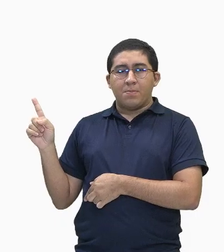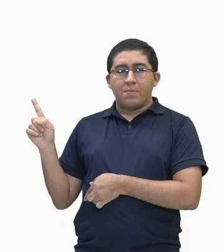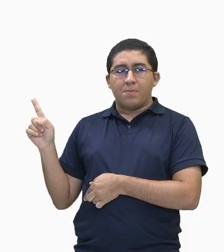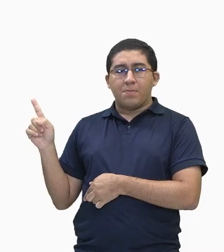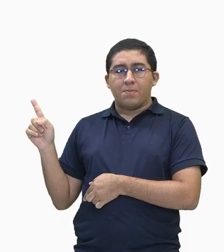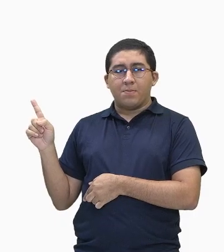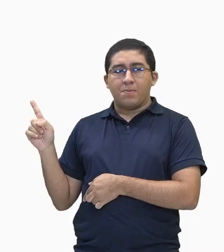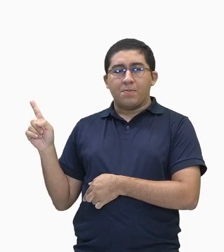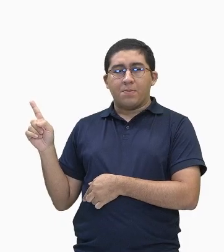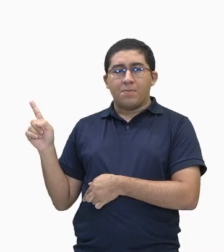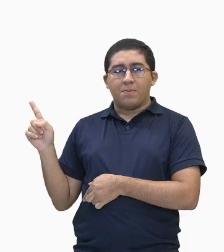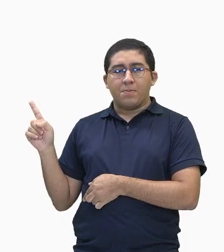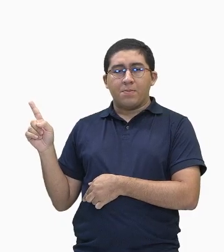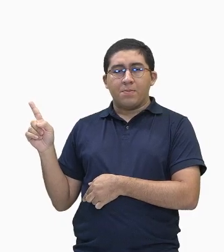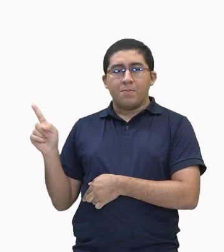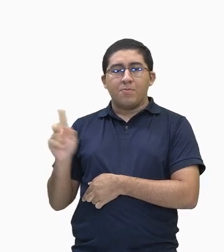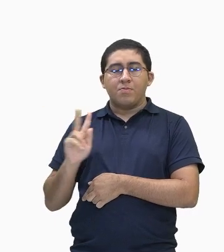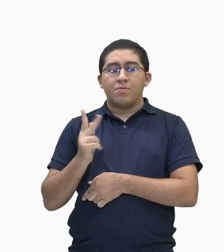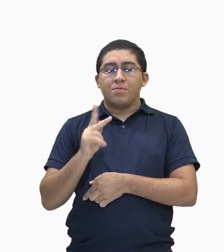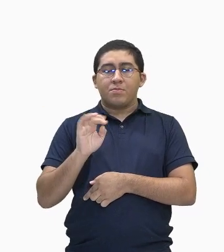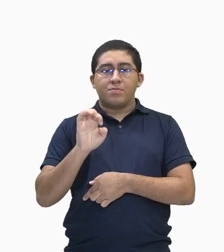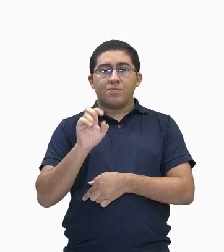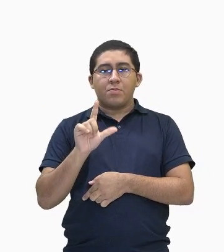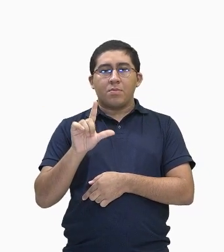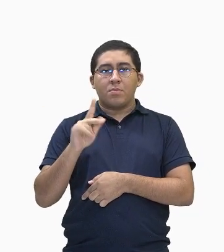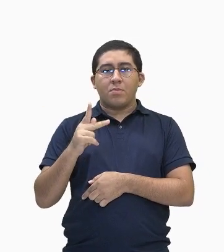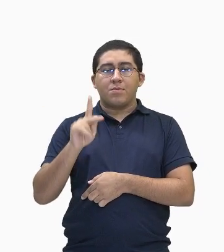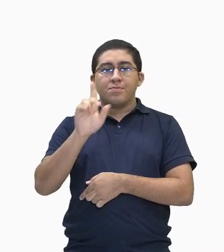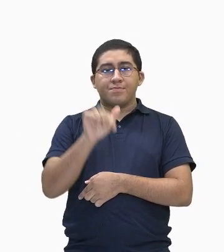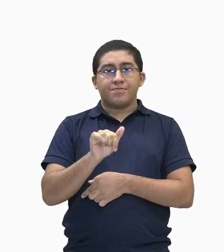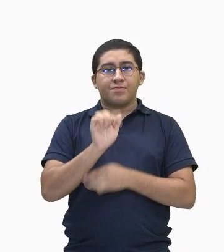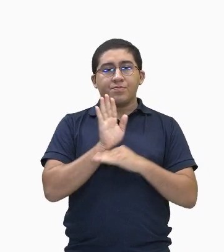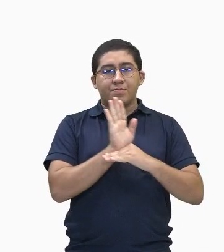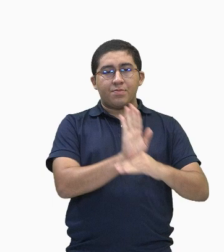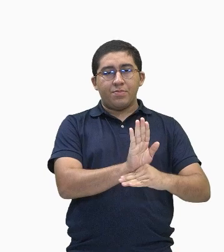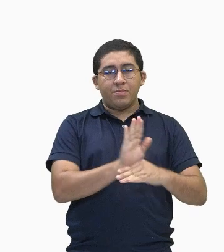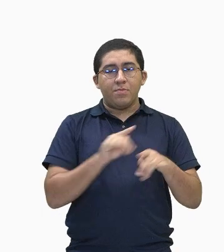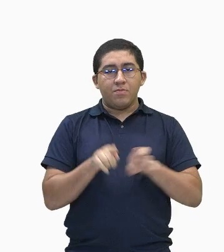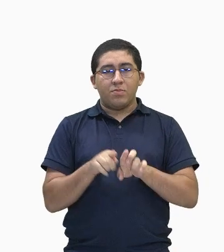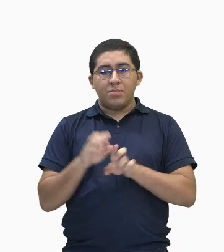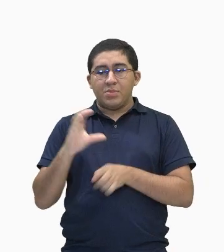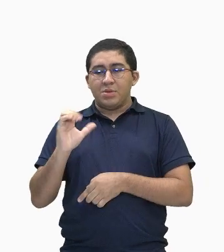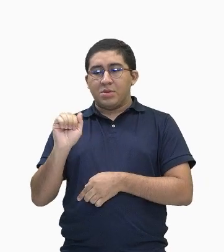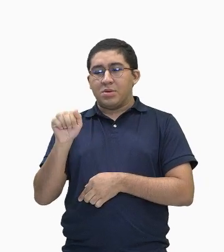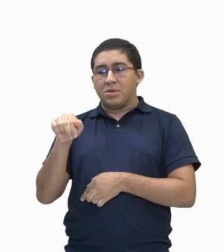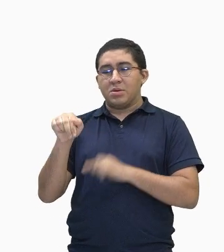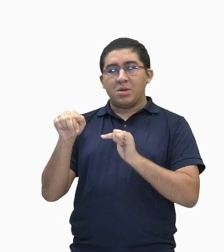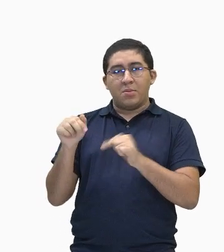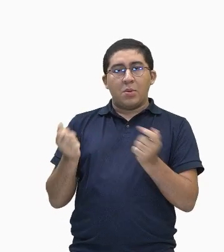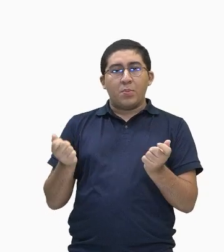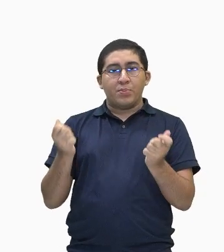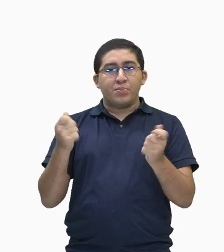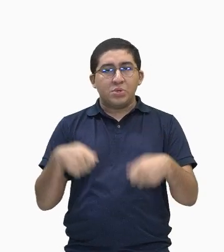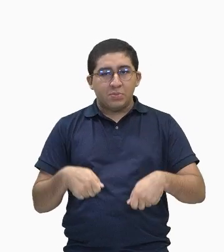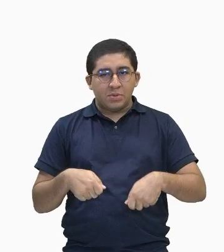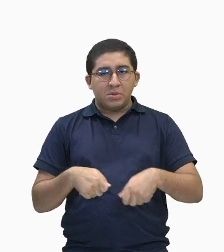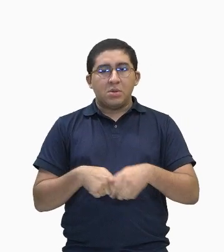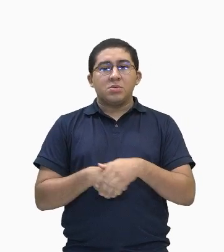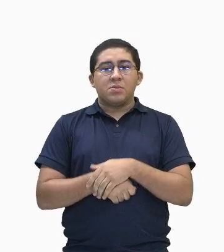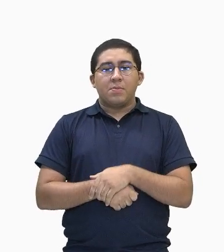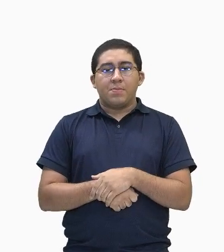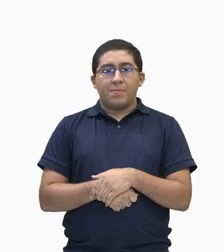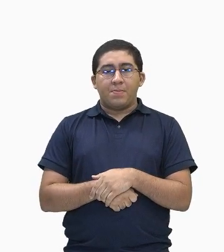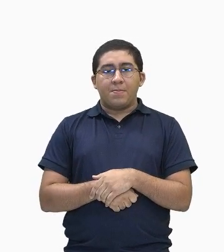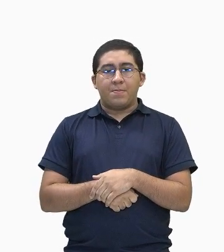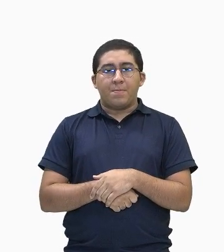é ajudar. E o can, ele sempre indica habilidade, algo que a pessoa consegue fazer ou pode